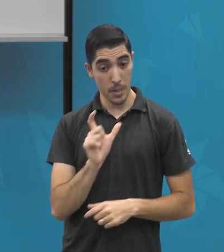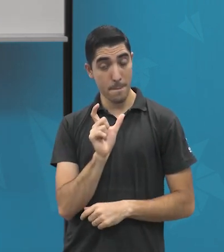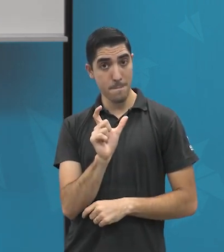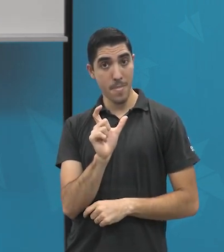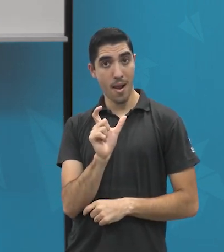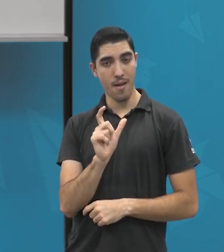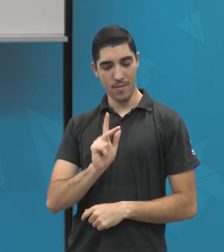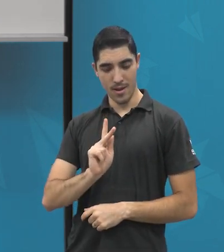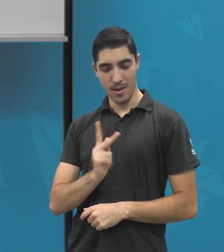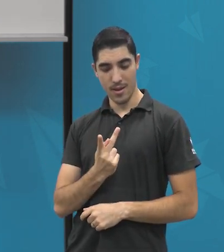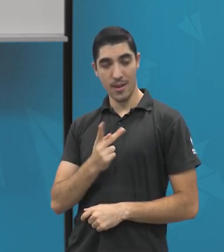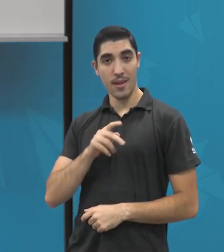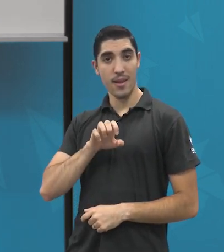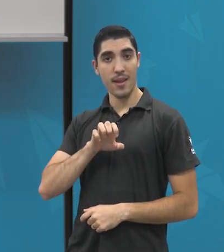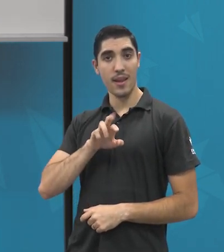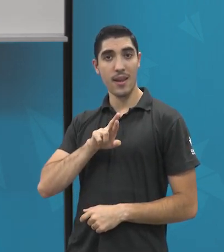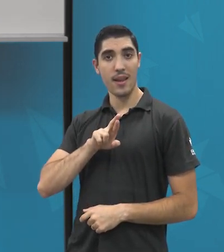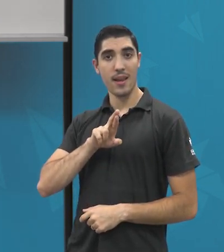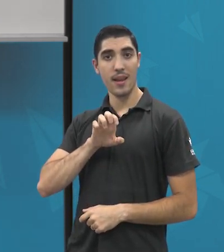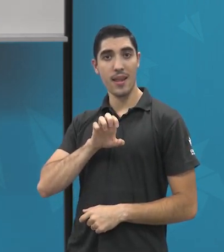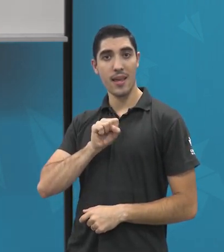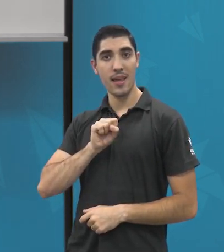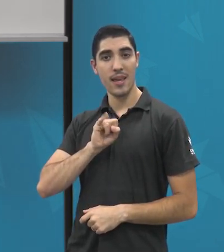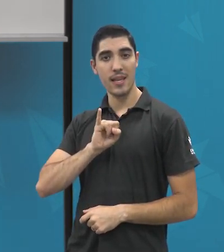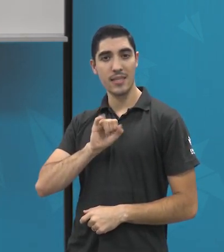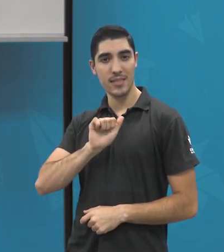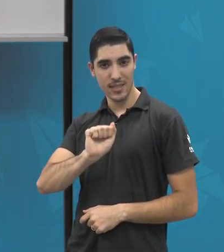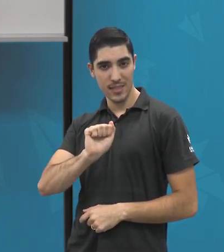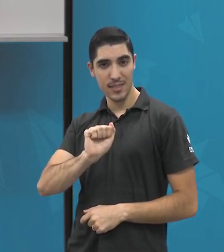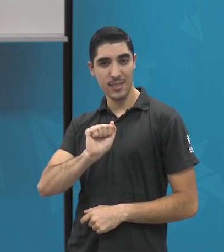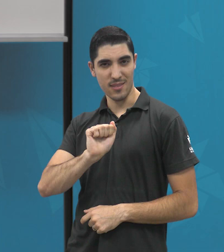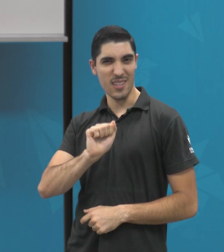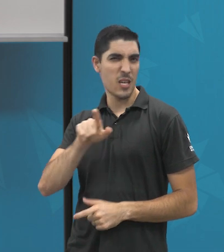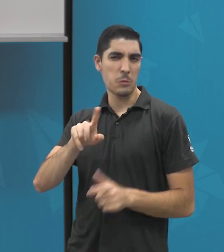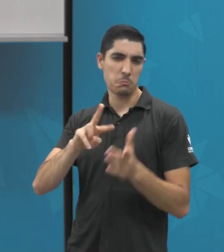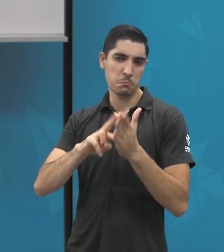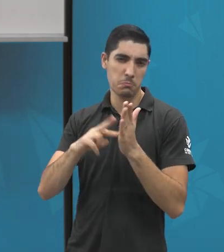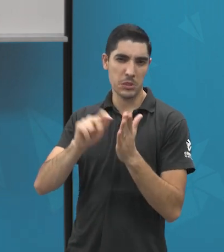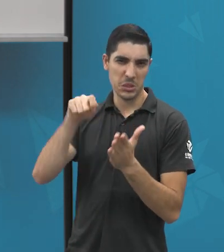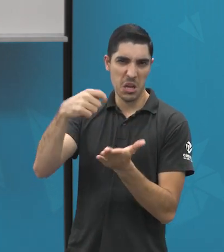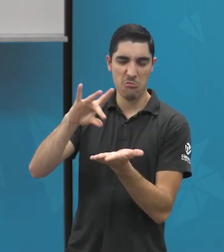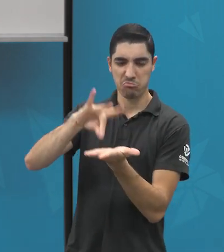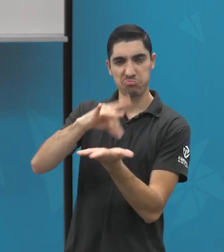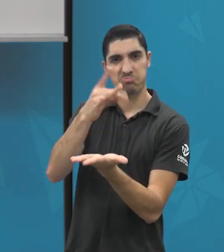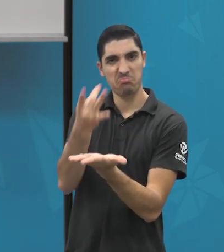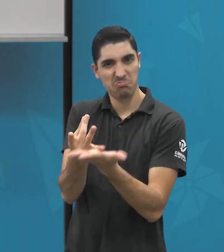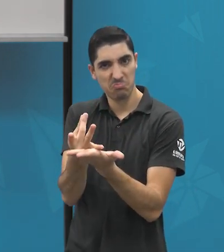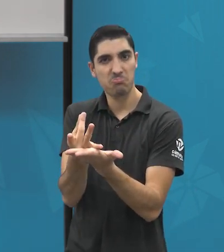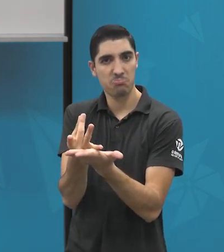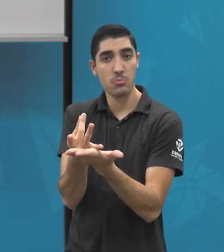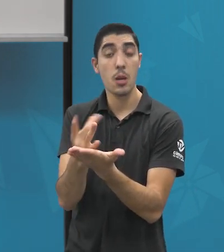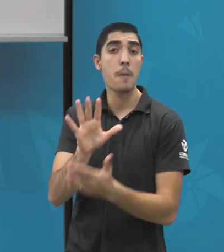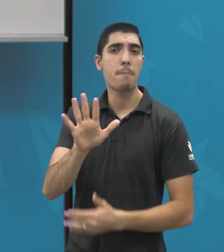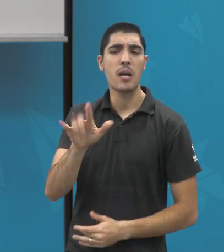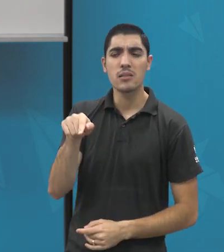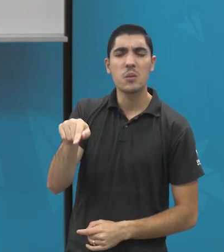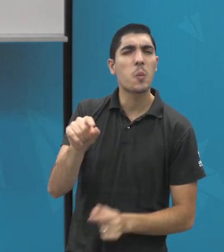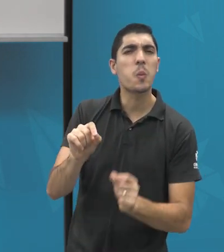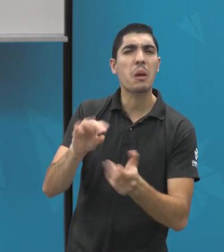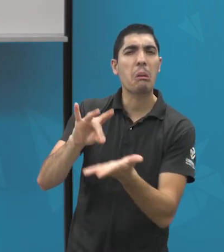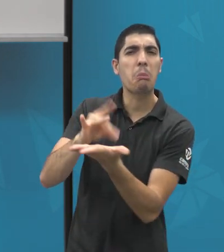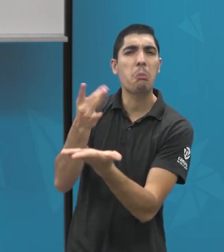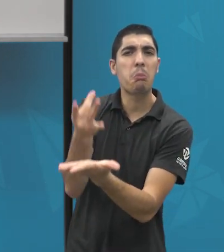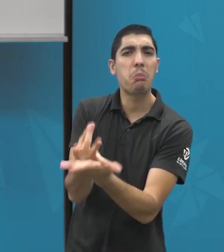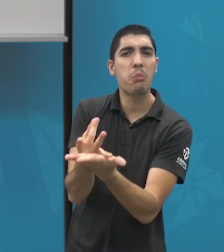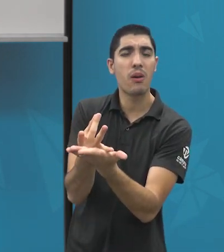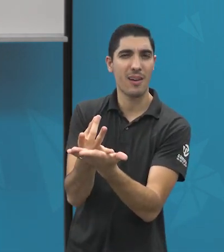exatamente essa palavra, né? Heresia ou ser acusado de herege. Normalmente é um termo que a gente